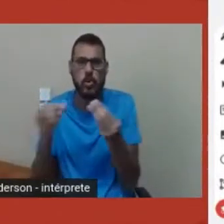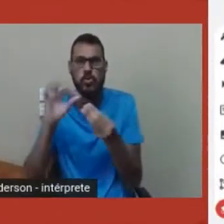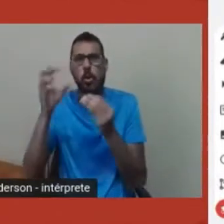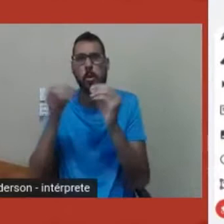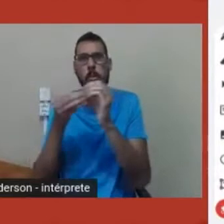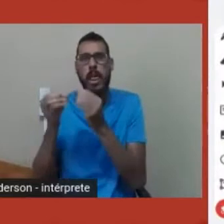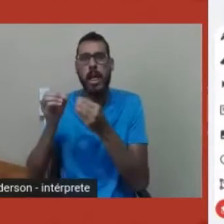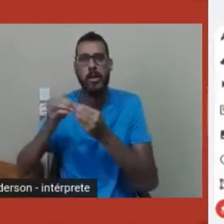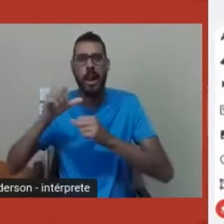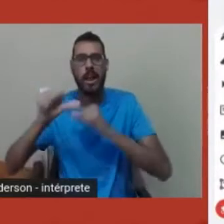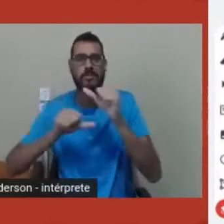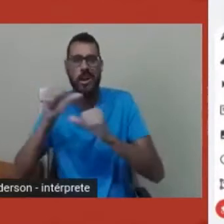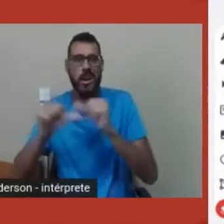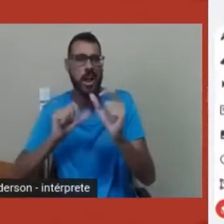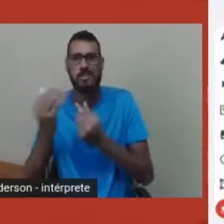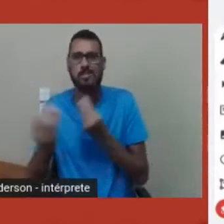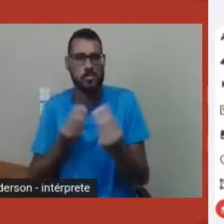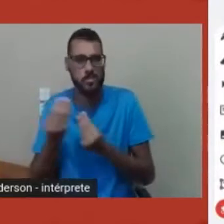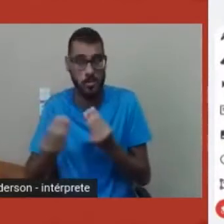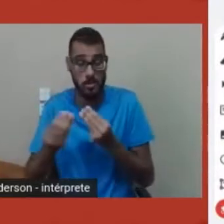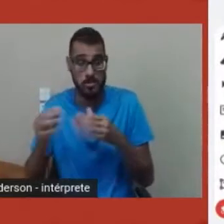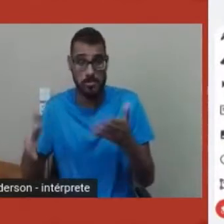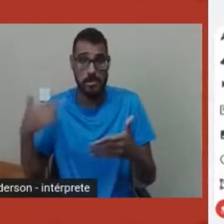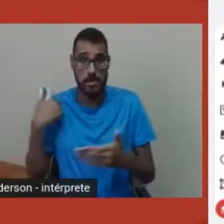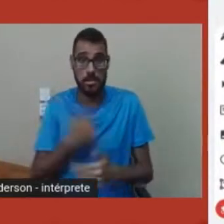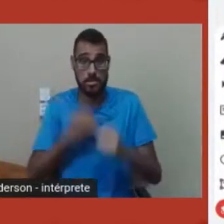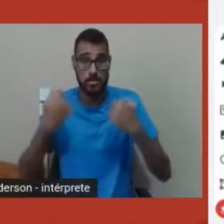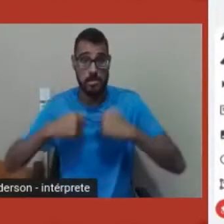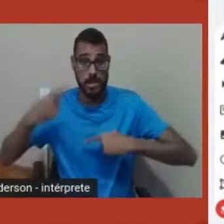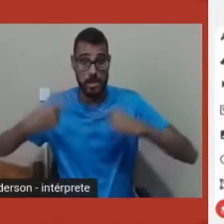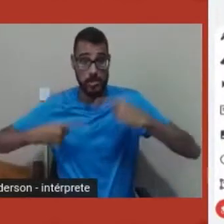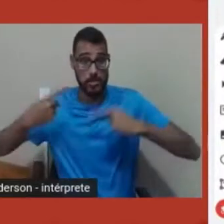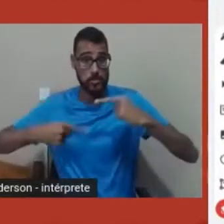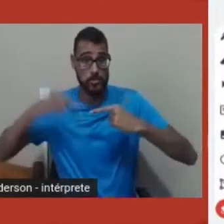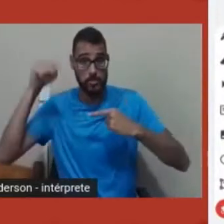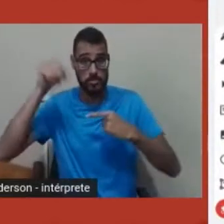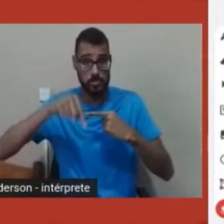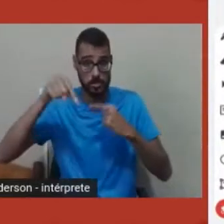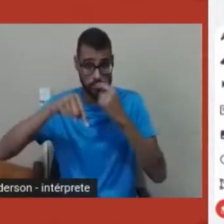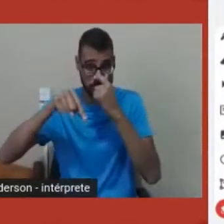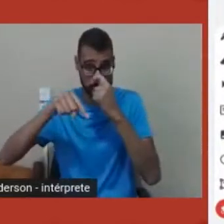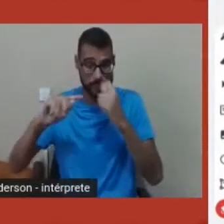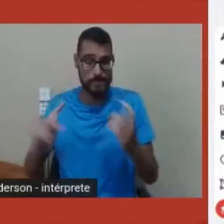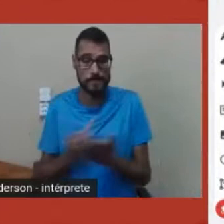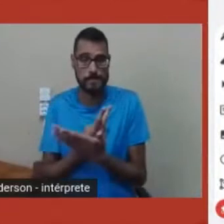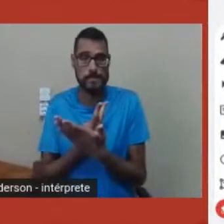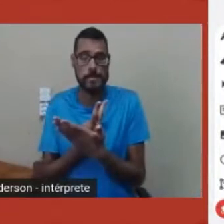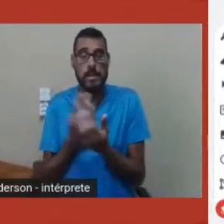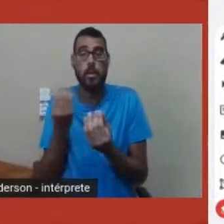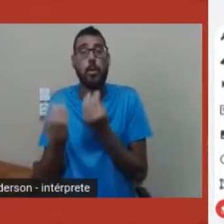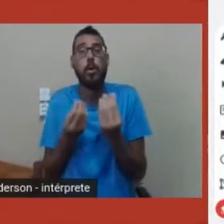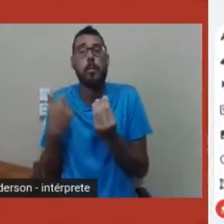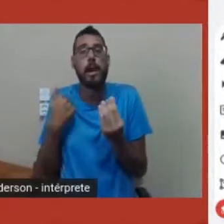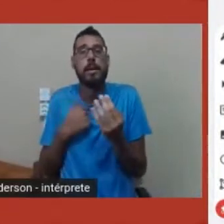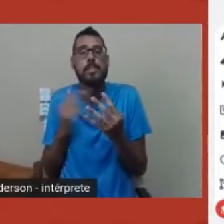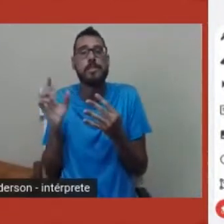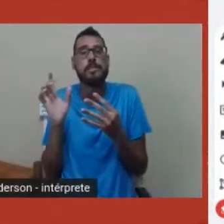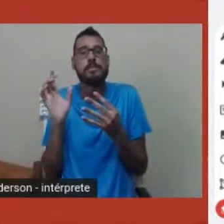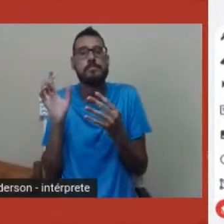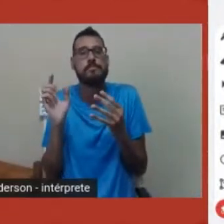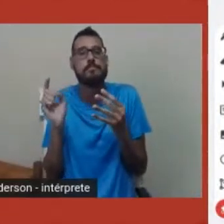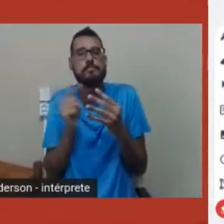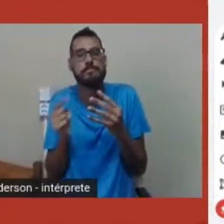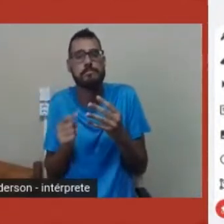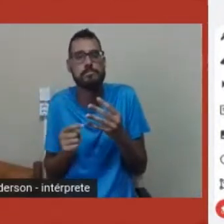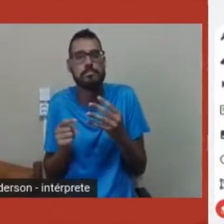voláteis. Então, vocês vão ter que discutir dentro dessa situação aí como que a gente pode caracterizar, né, os gatos.